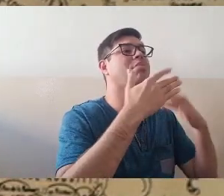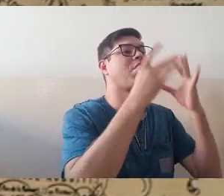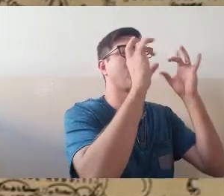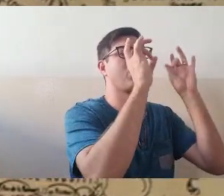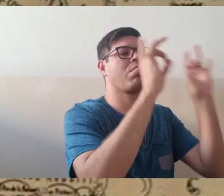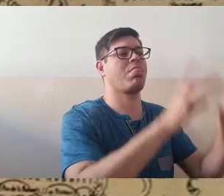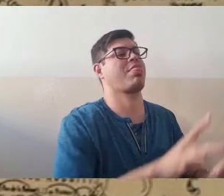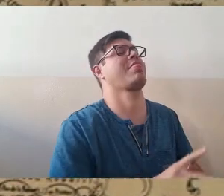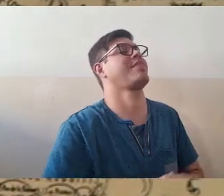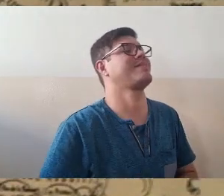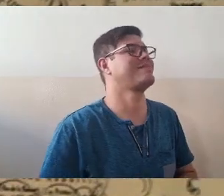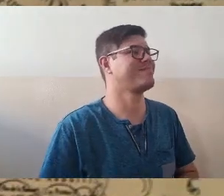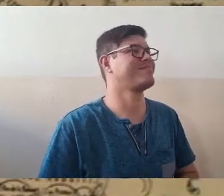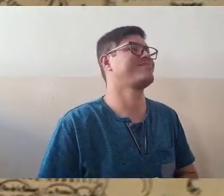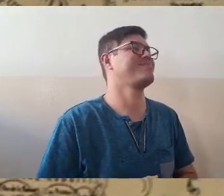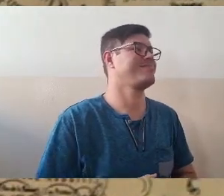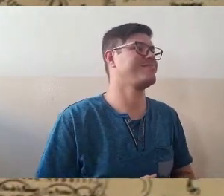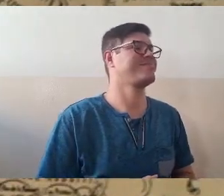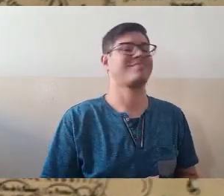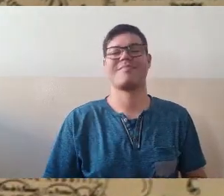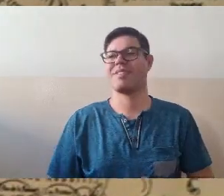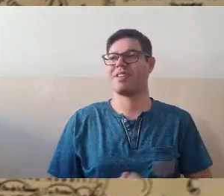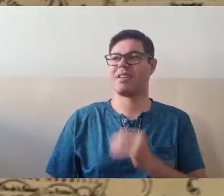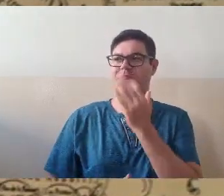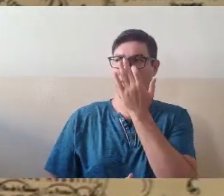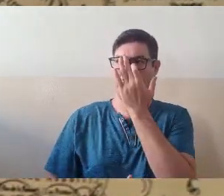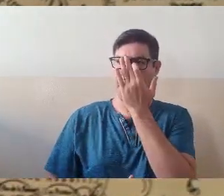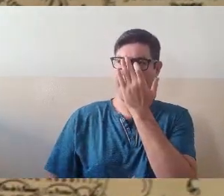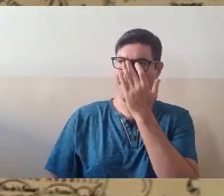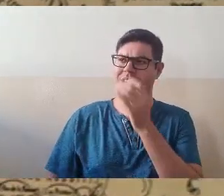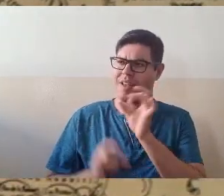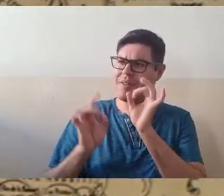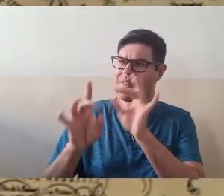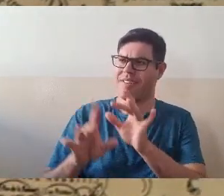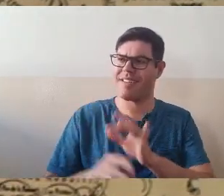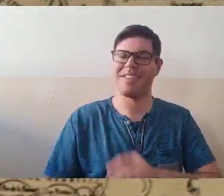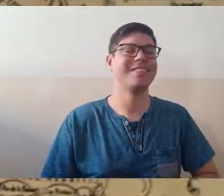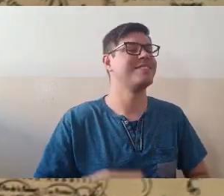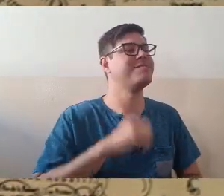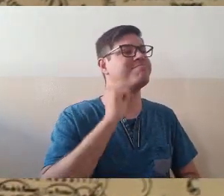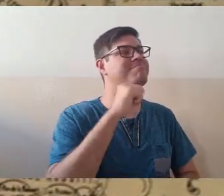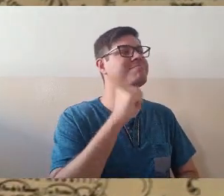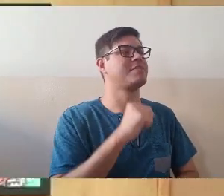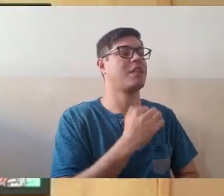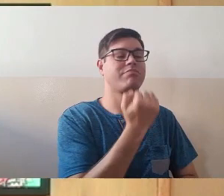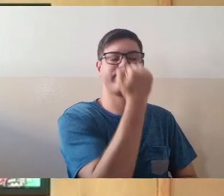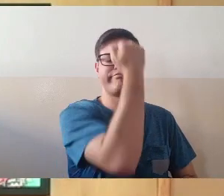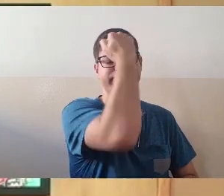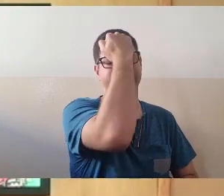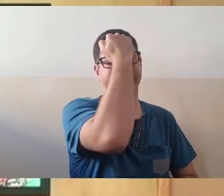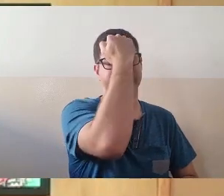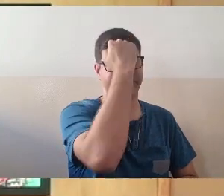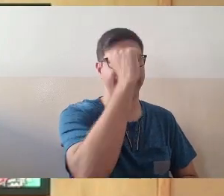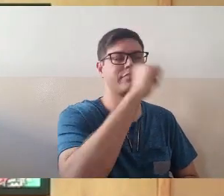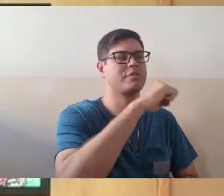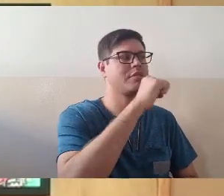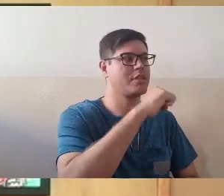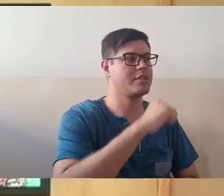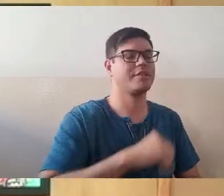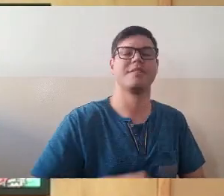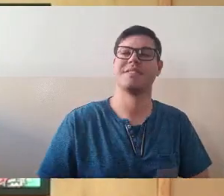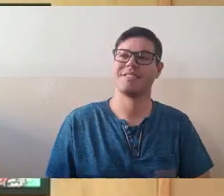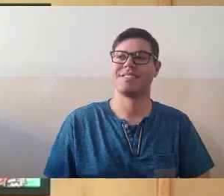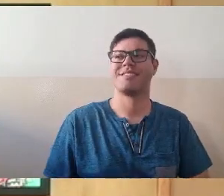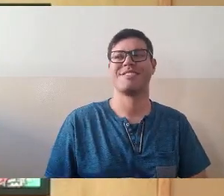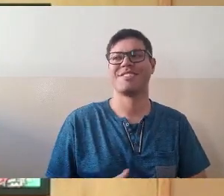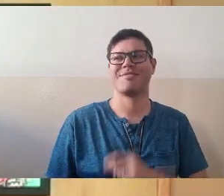não. Aí parti para a música popular. O baixo acústico arco, tal. Mas eu me arrependo muito, viu? Me arrependo muito. De arco não dá muito certo.